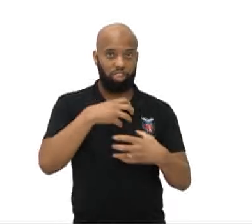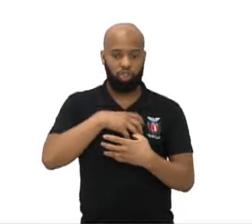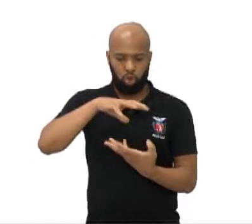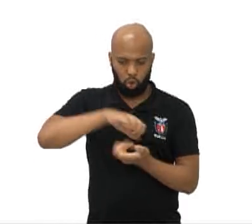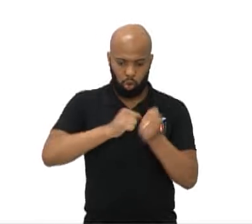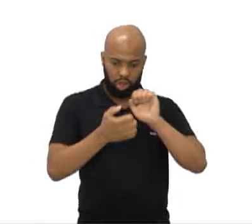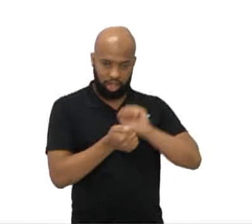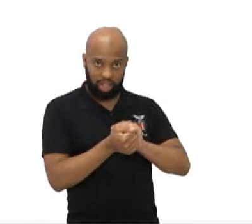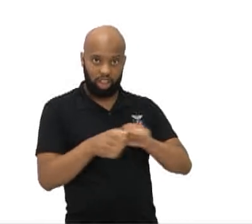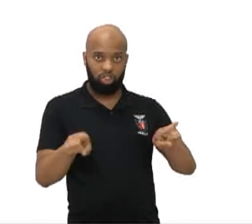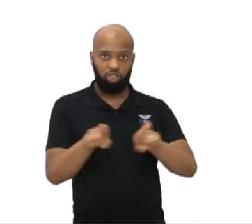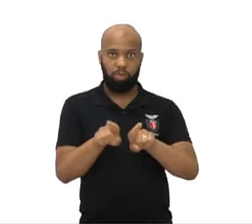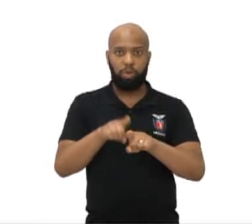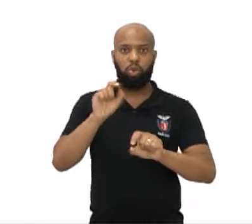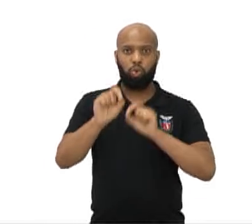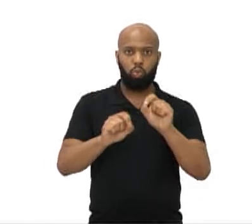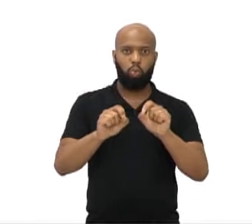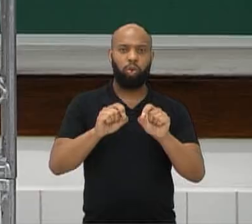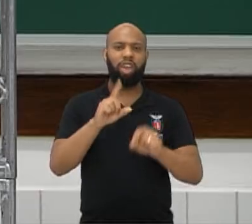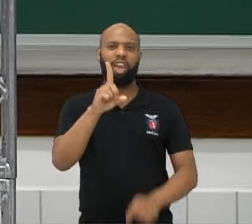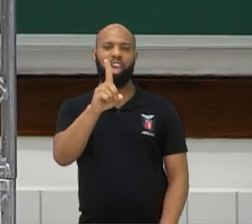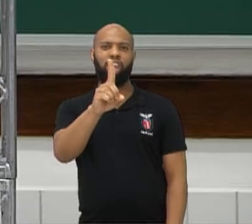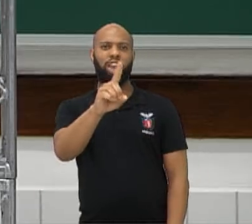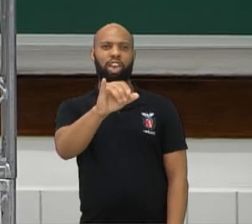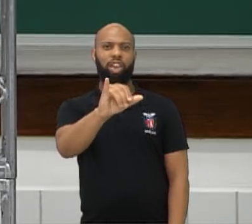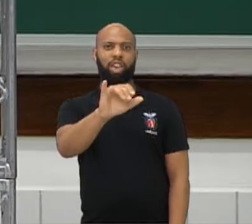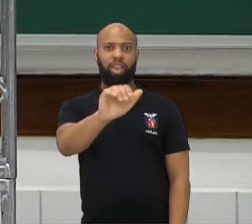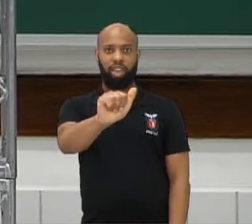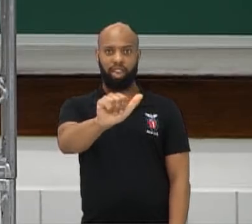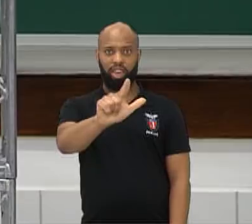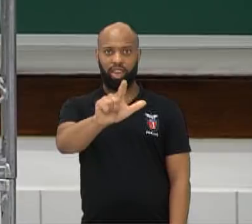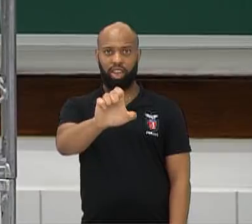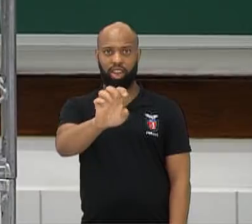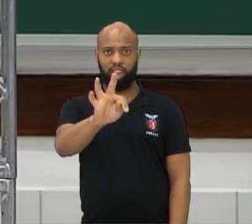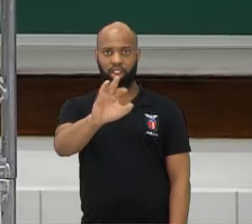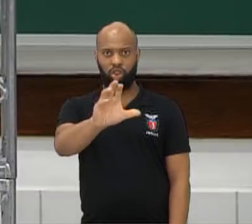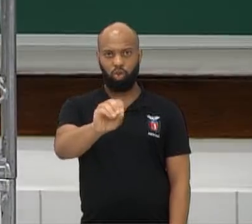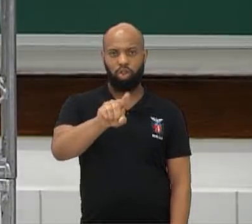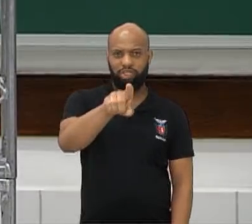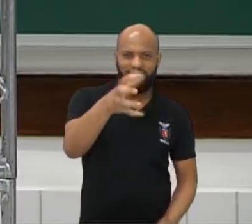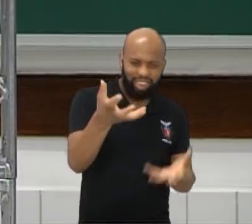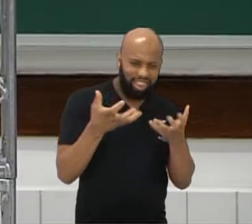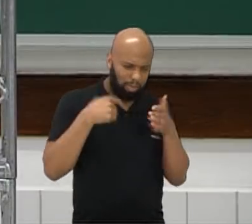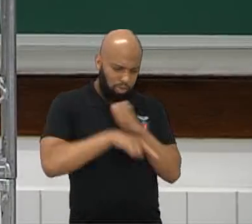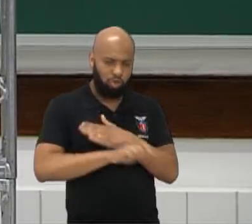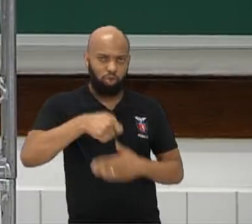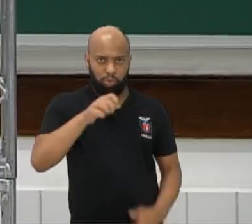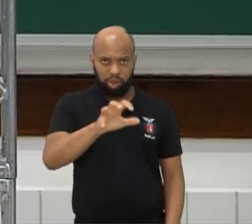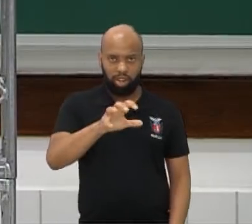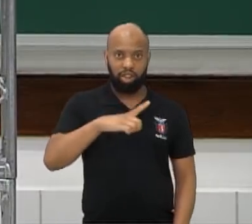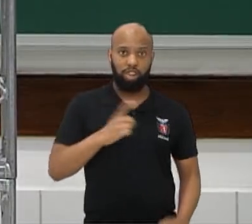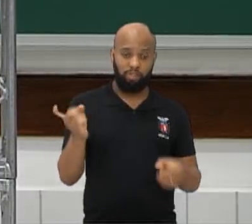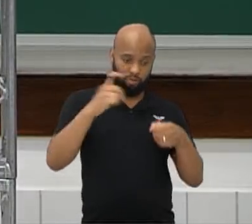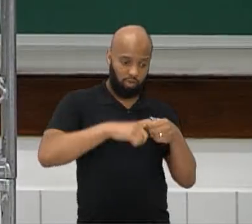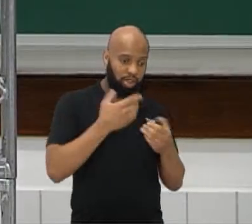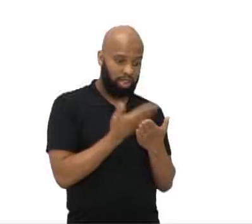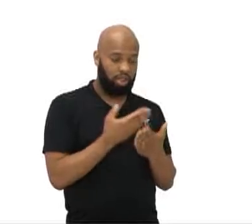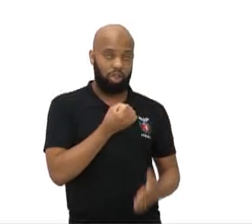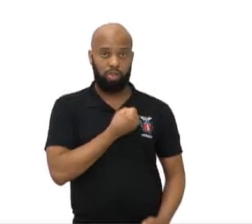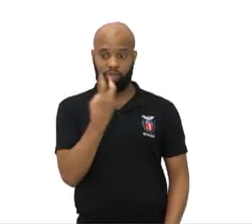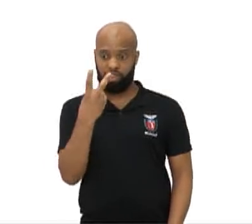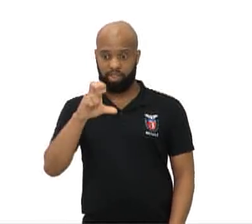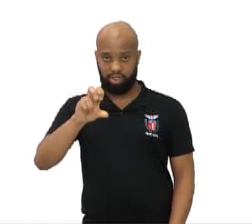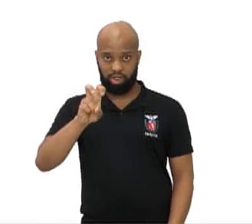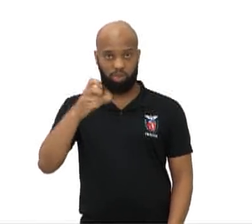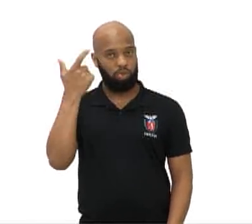histórico dialético. Para saber um pouco mais sobre essa aula, volta lá na nossa aula 25, que tem mais sobre esse conteúdo. Viveu